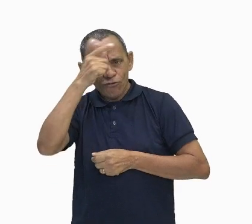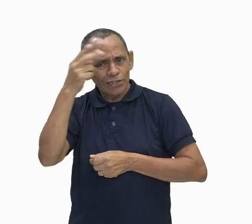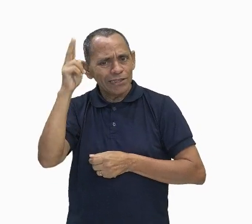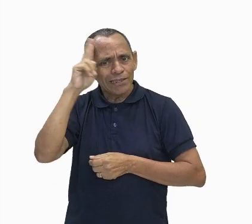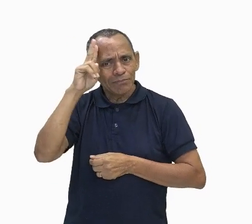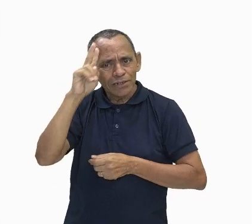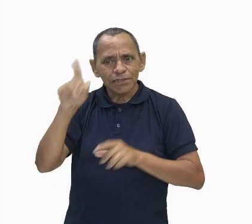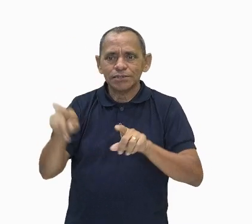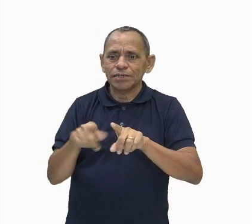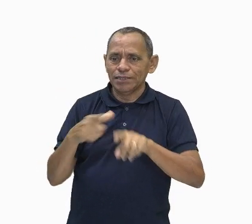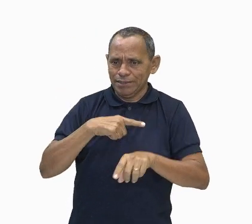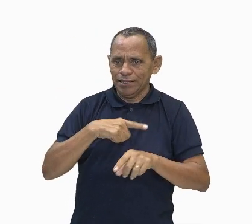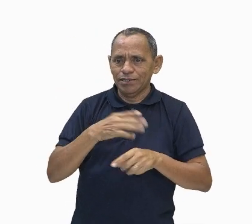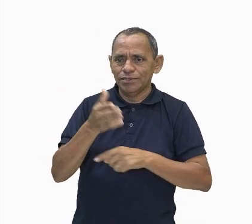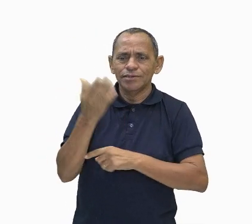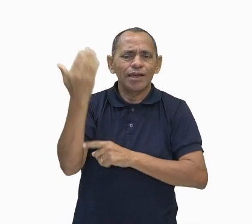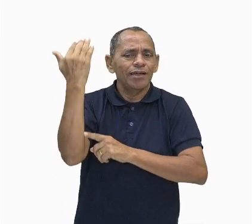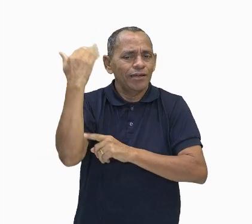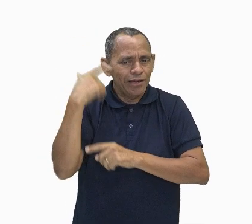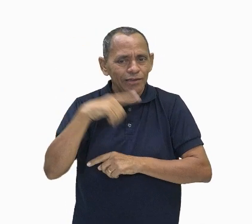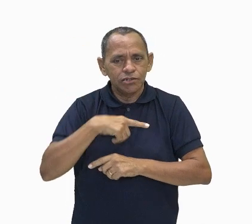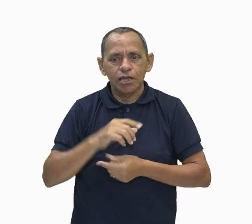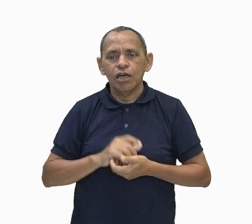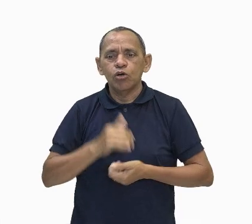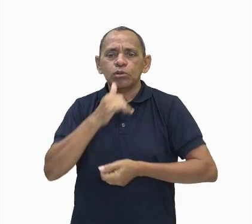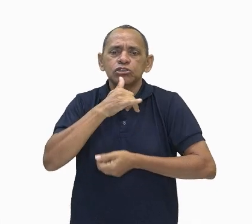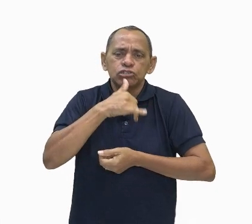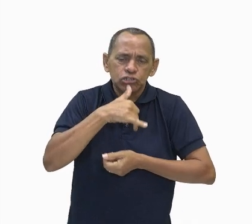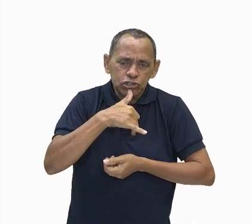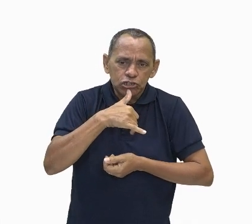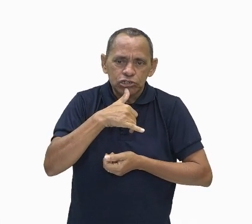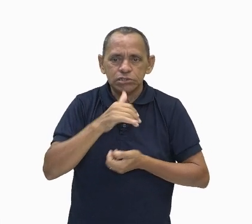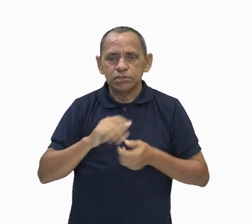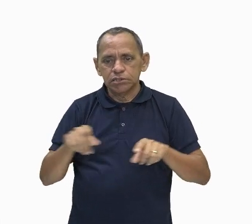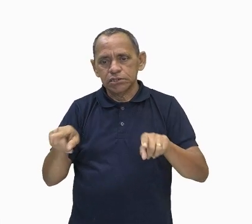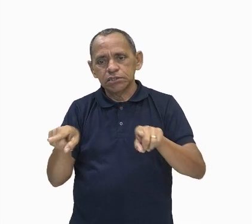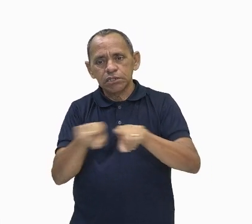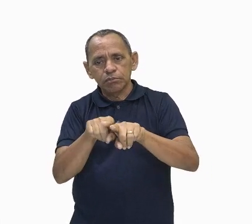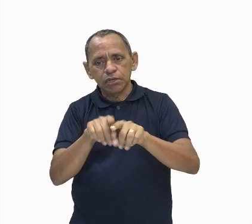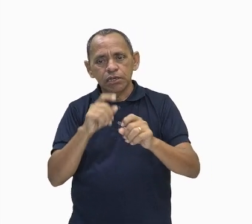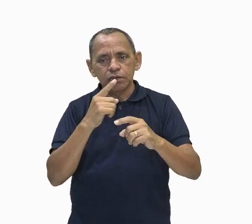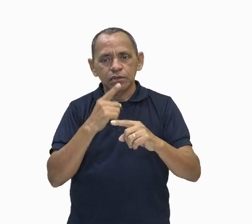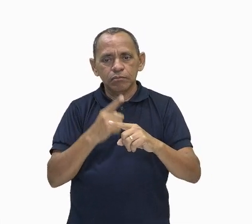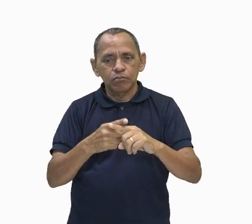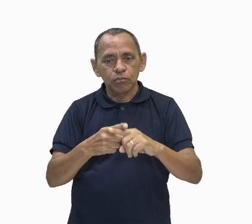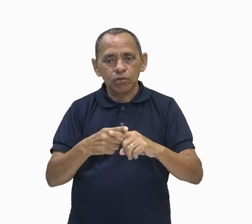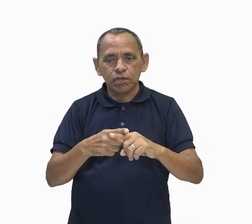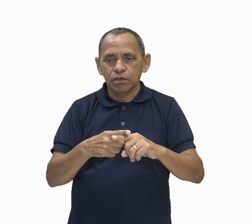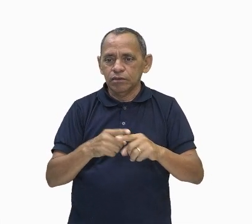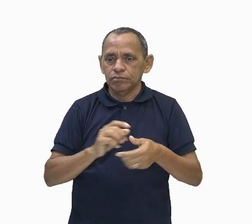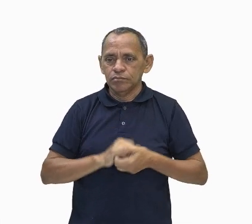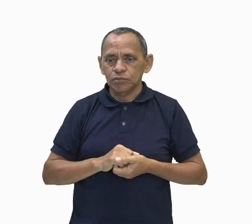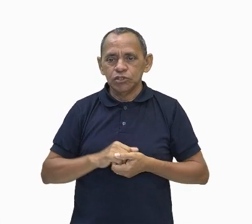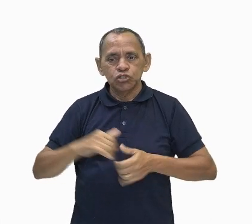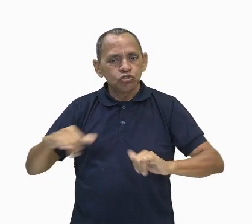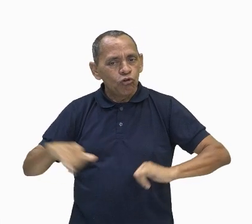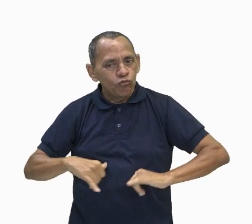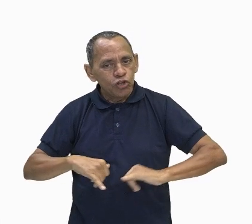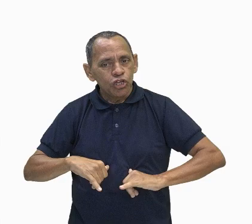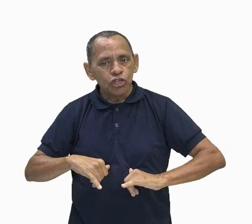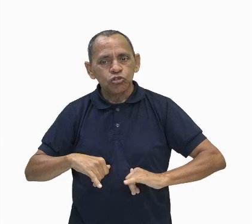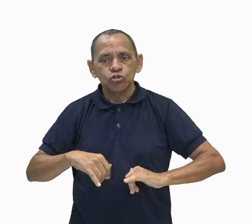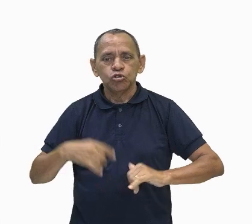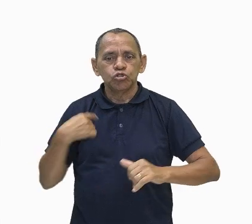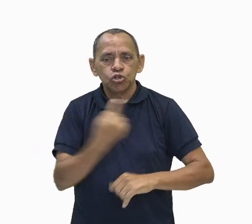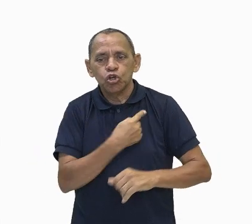repetição, pelo tom, talvez um desabafo, uma frustração ou dor. Ainda que ele não diga, estou sofrendo, a gente pode captar que